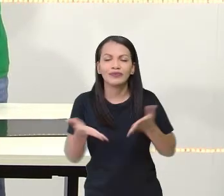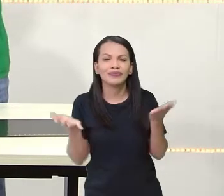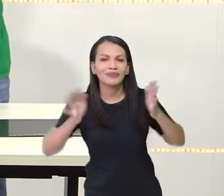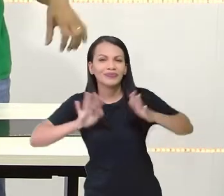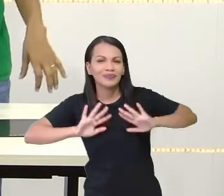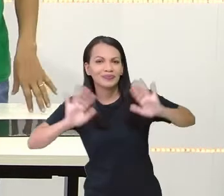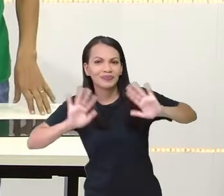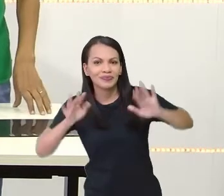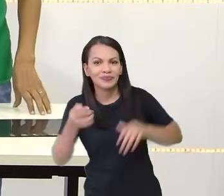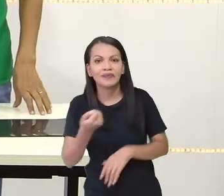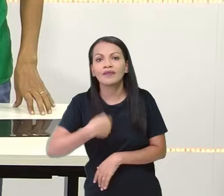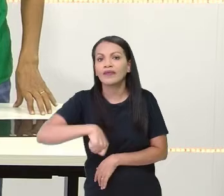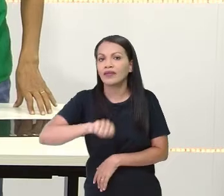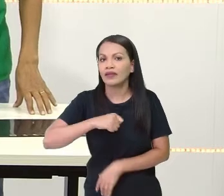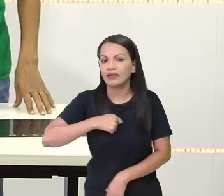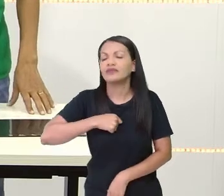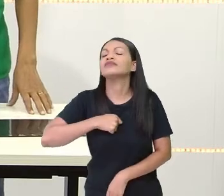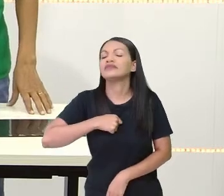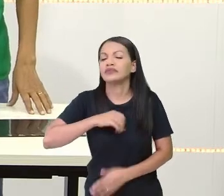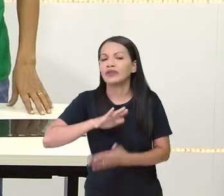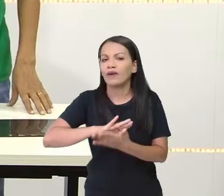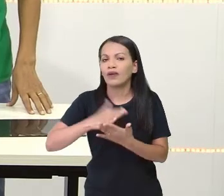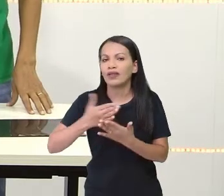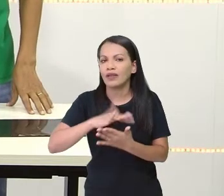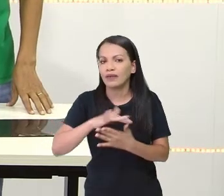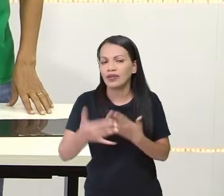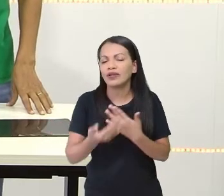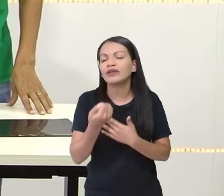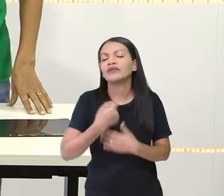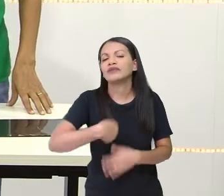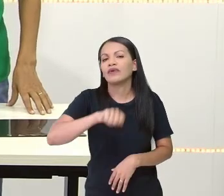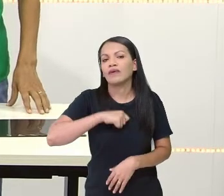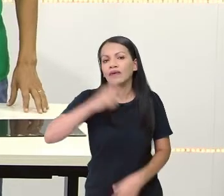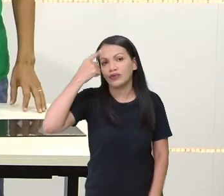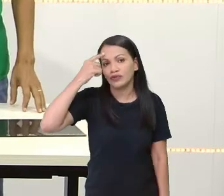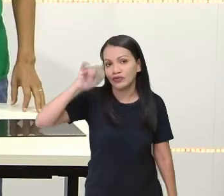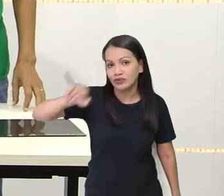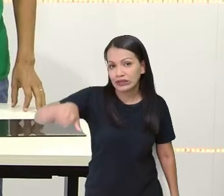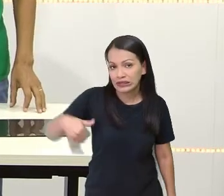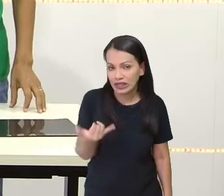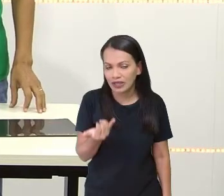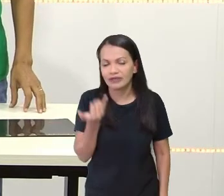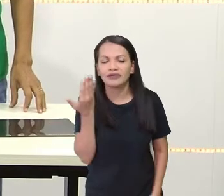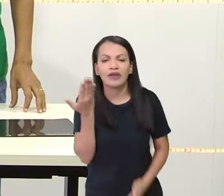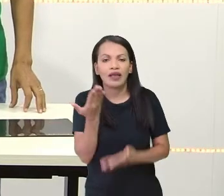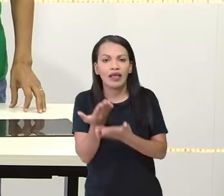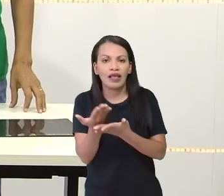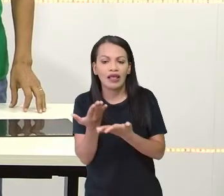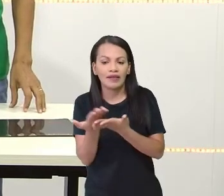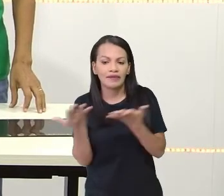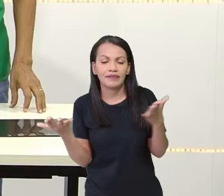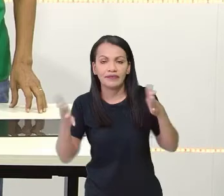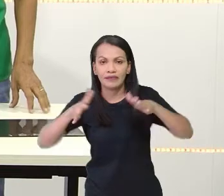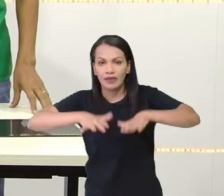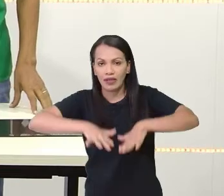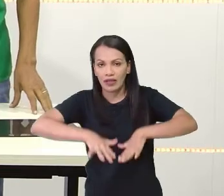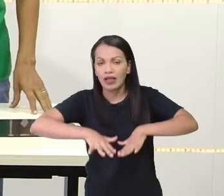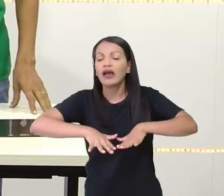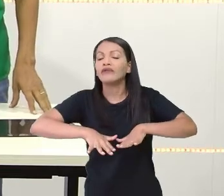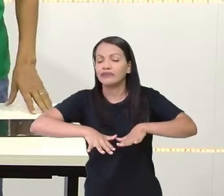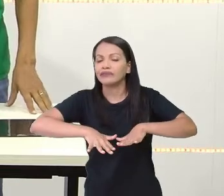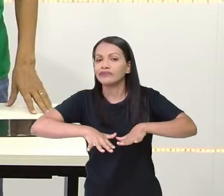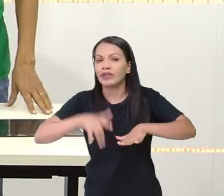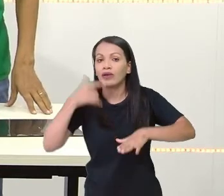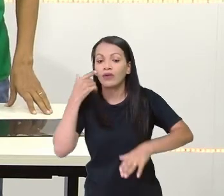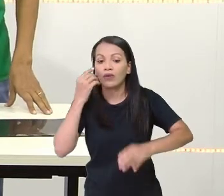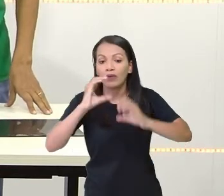lado está a intérprete de Libras, Jéssica Anjos, que vai tornar essa aula mais inclusiva, vai levar essa aula a mais